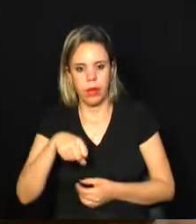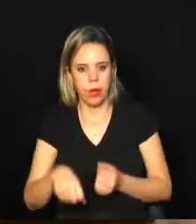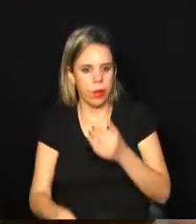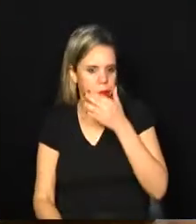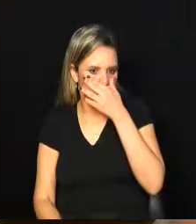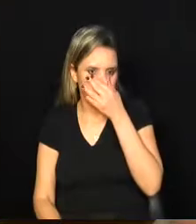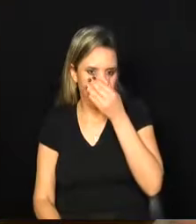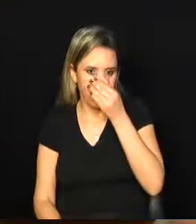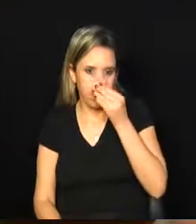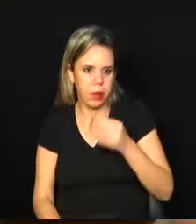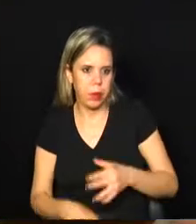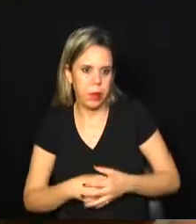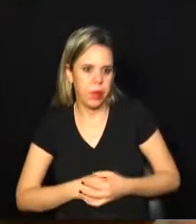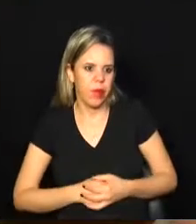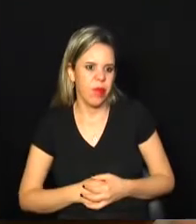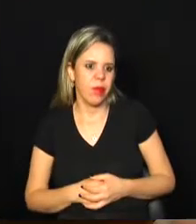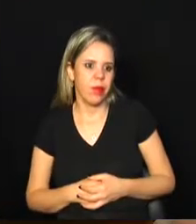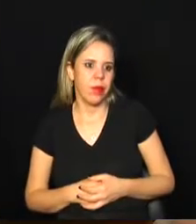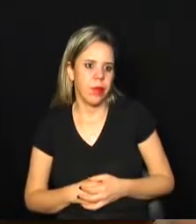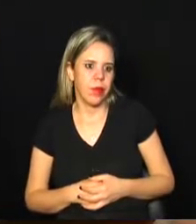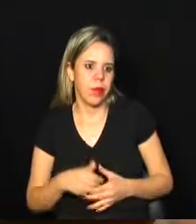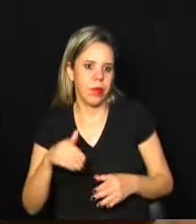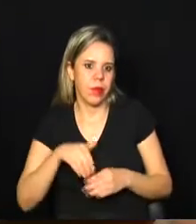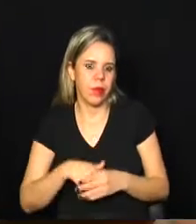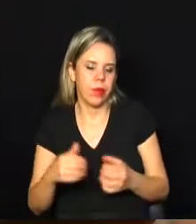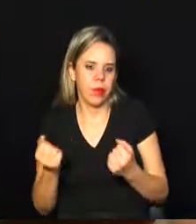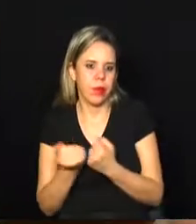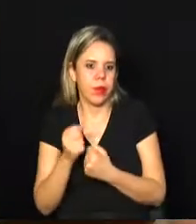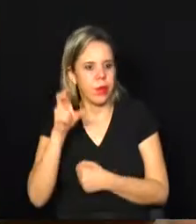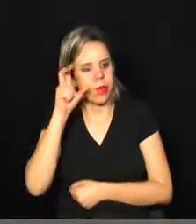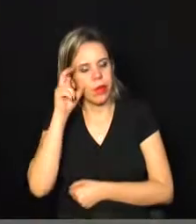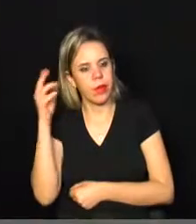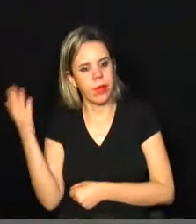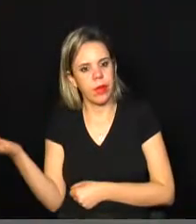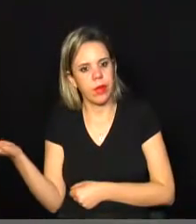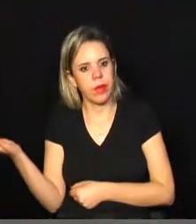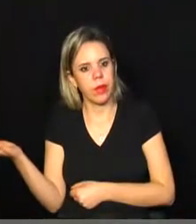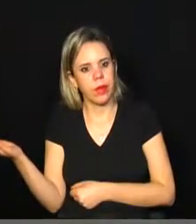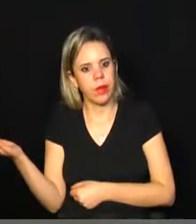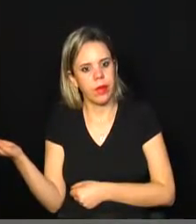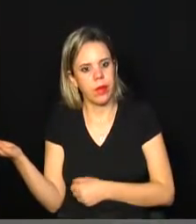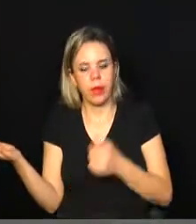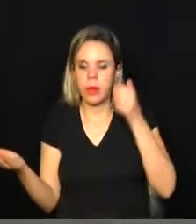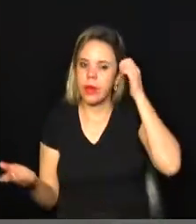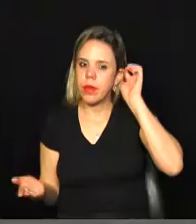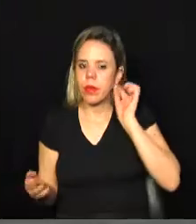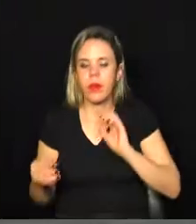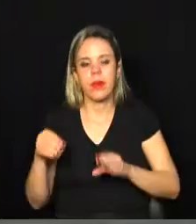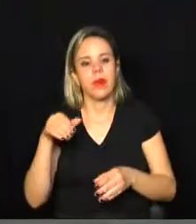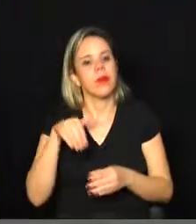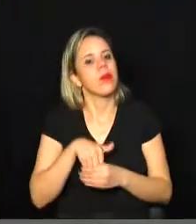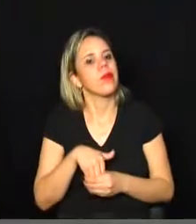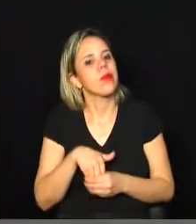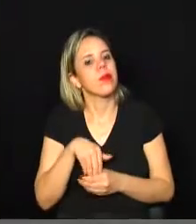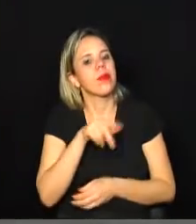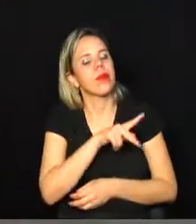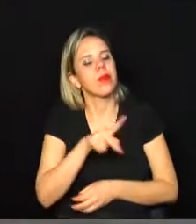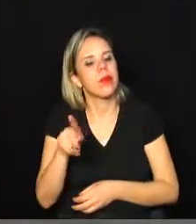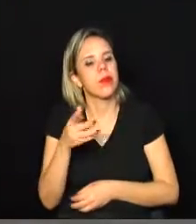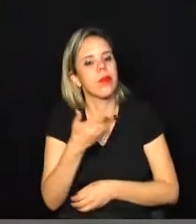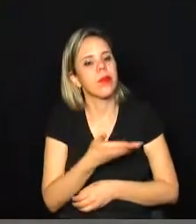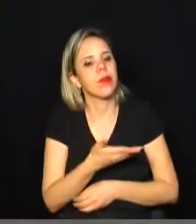5 e com voto favorável do Carlinhos camelô e com o voto do presidente